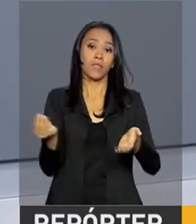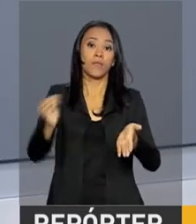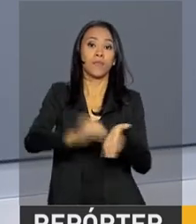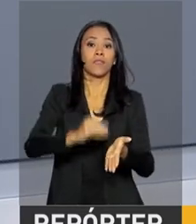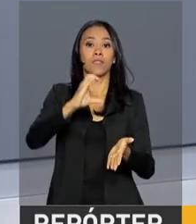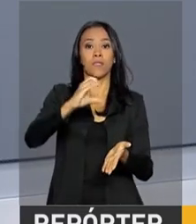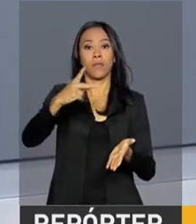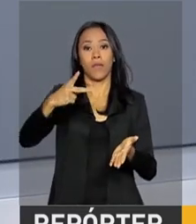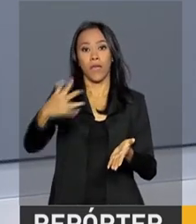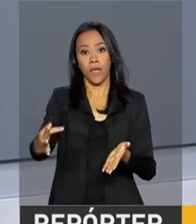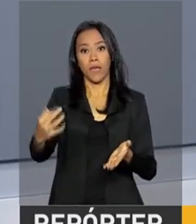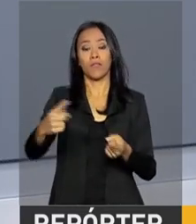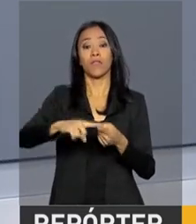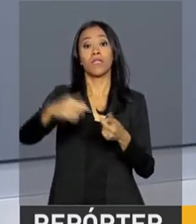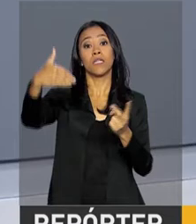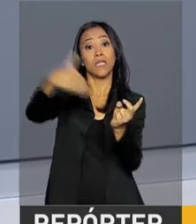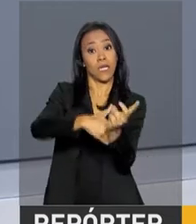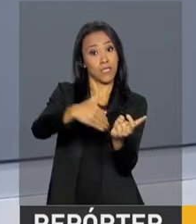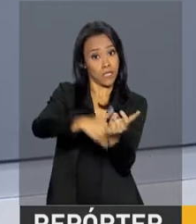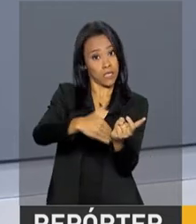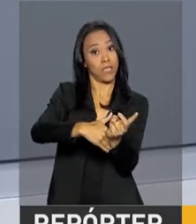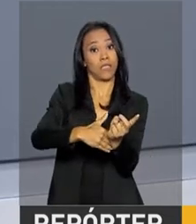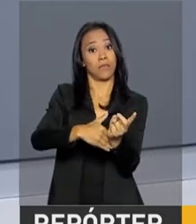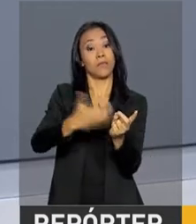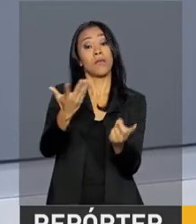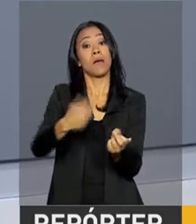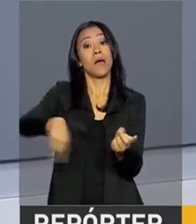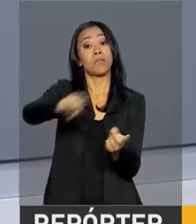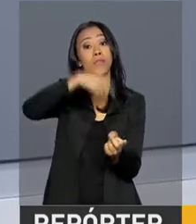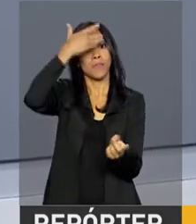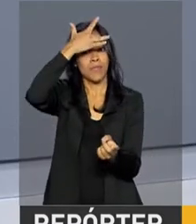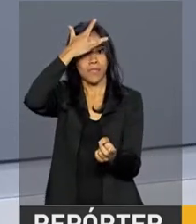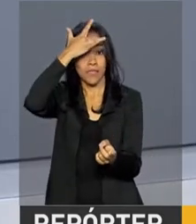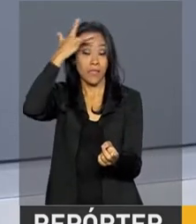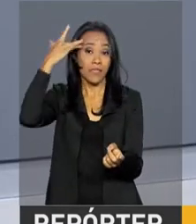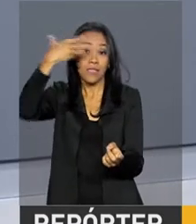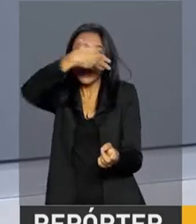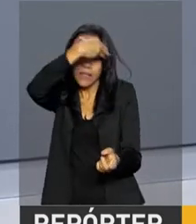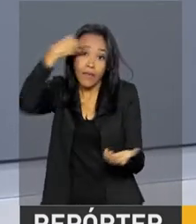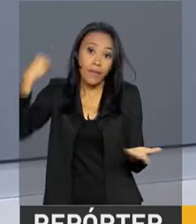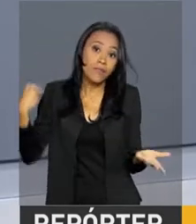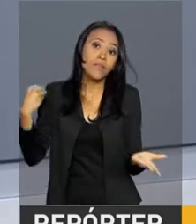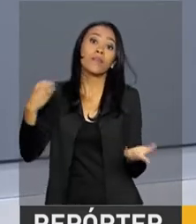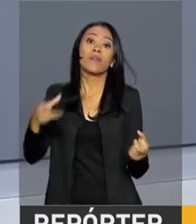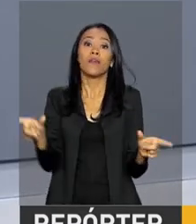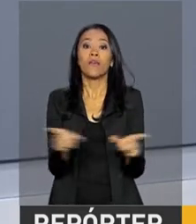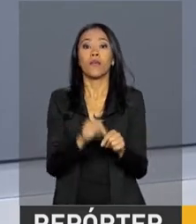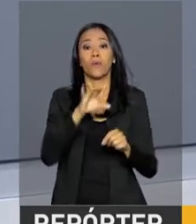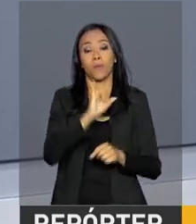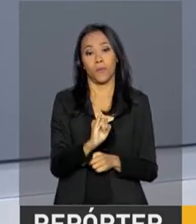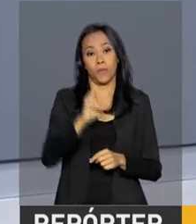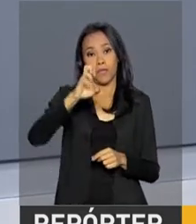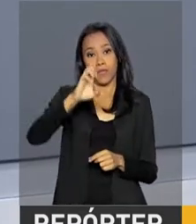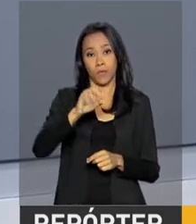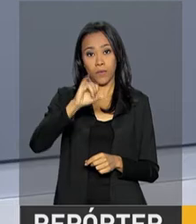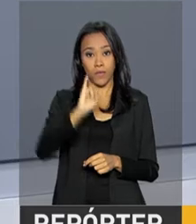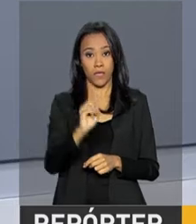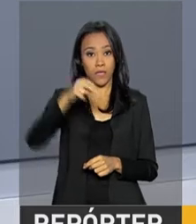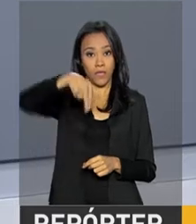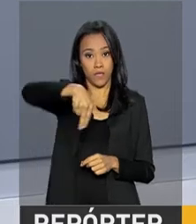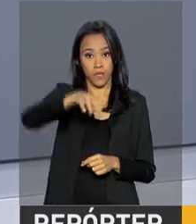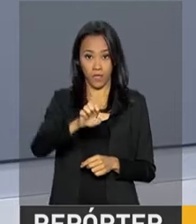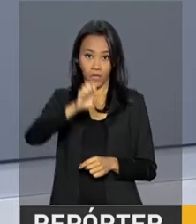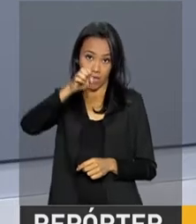ea senha cadastrada na inscrição para aqueles que esqueceram a senha o instituto nacional de estudos e pesquisas educacionais